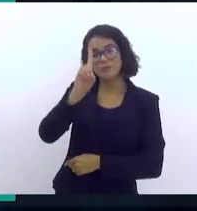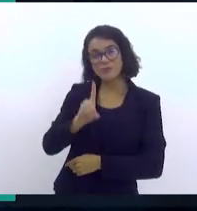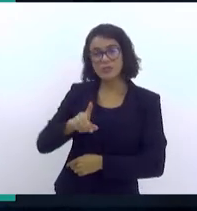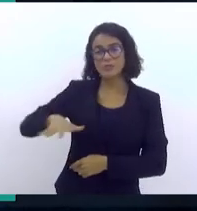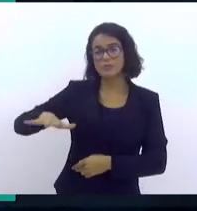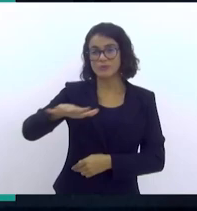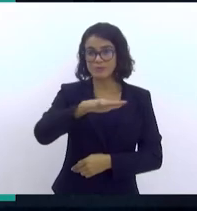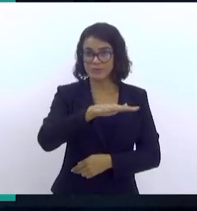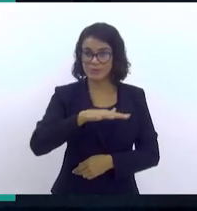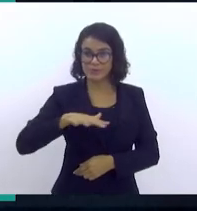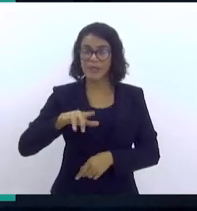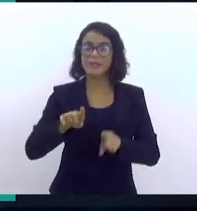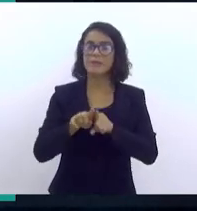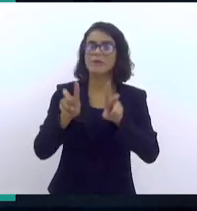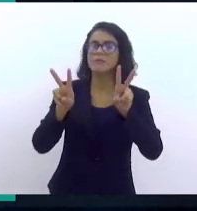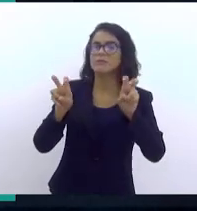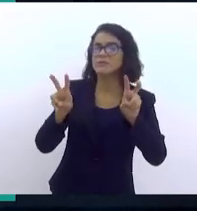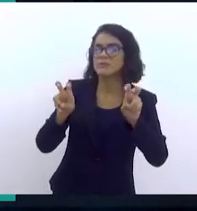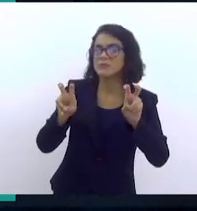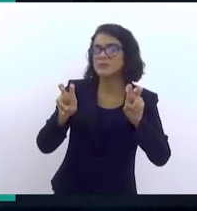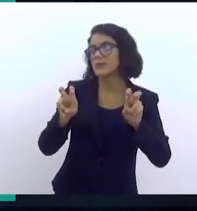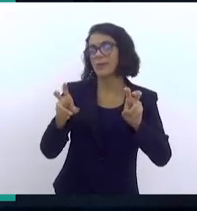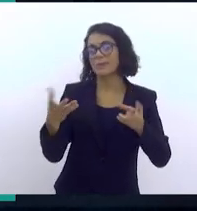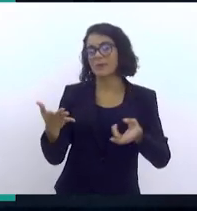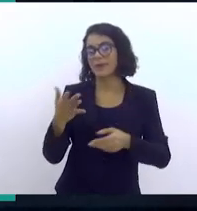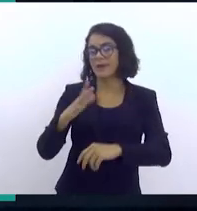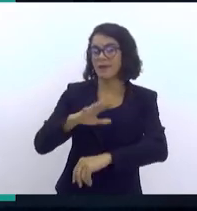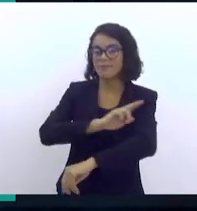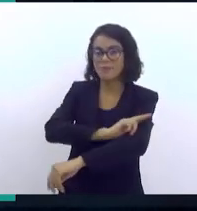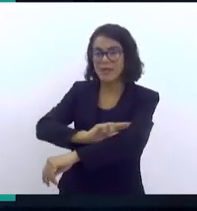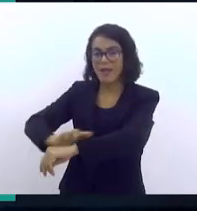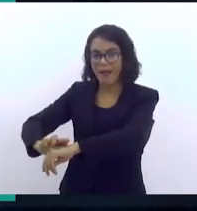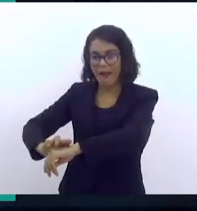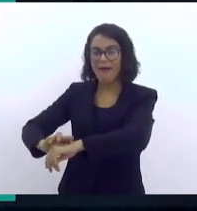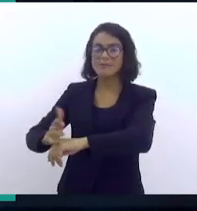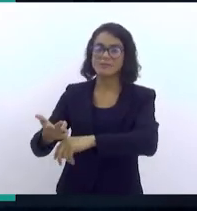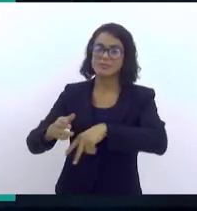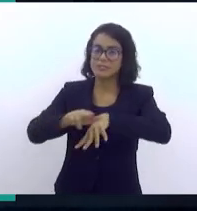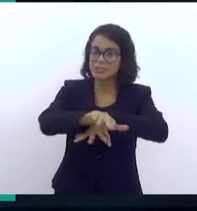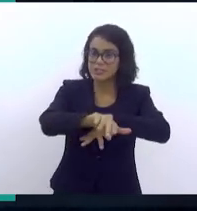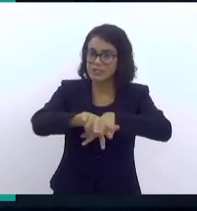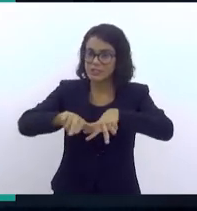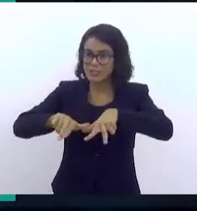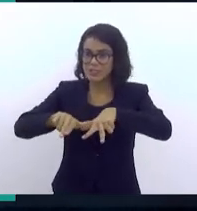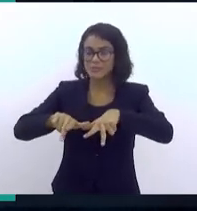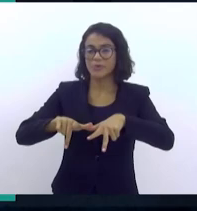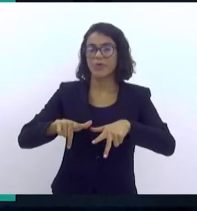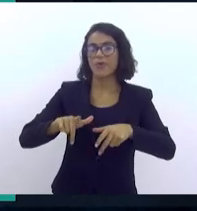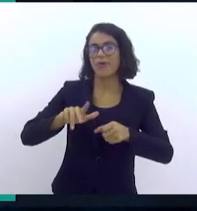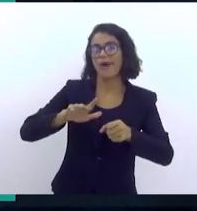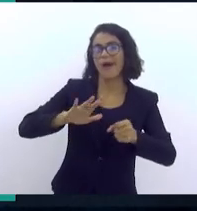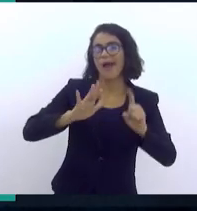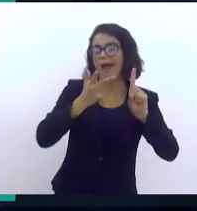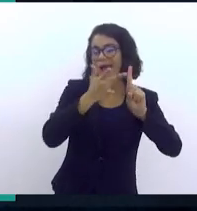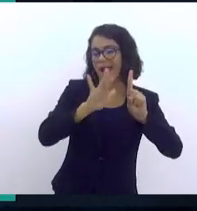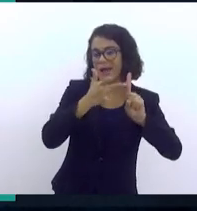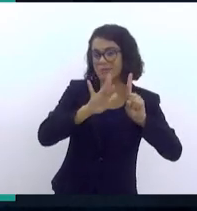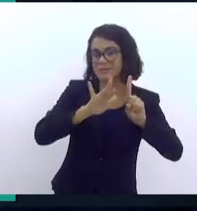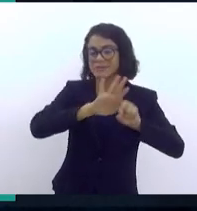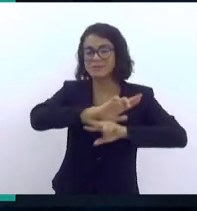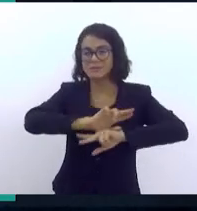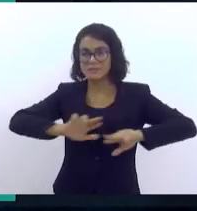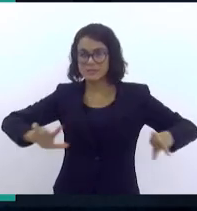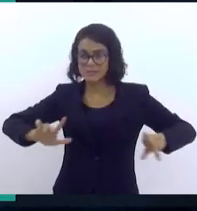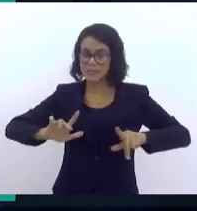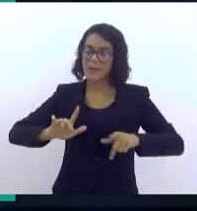geral também sobre questões relacionadas a raça gênero capacitismo sobre todos esses tipos de